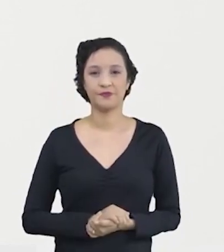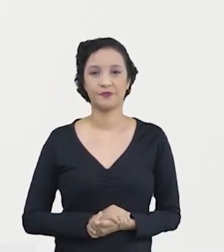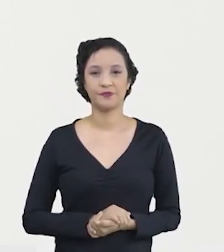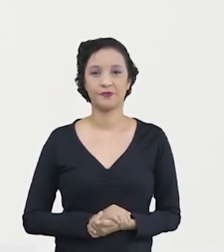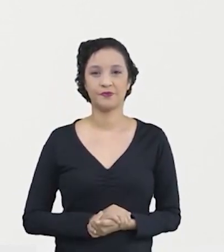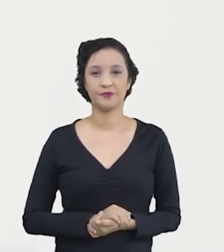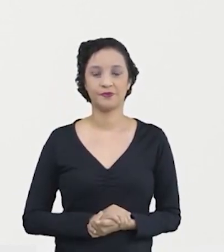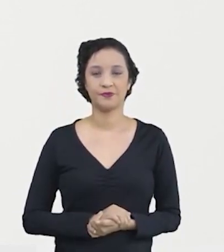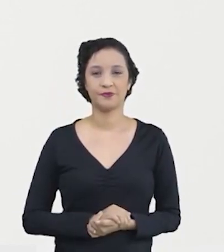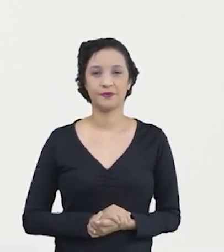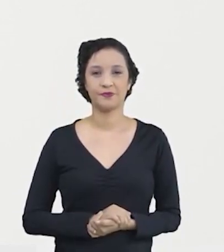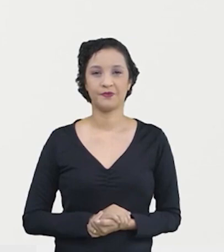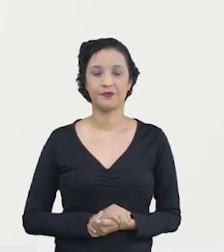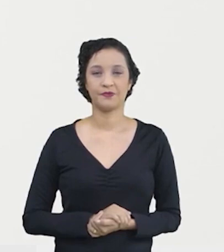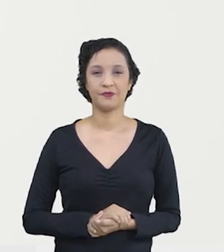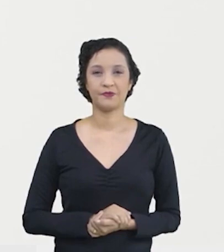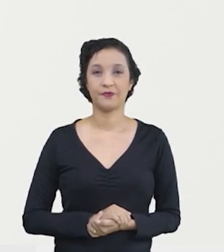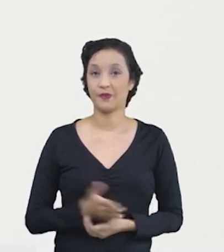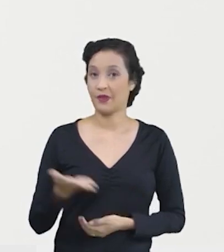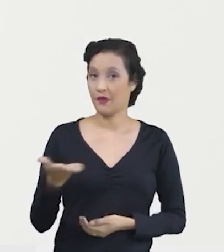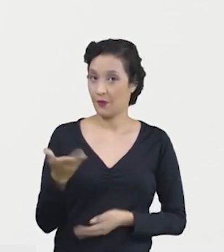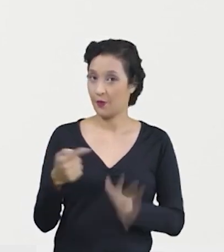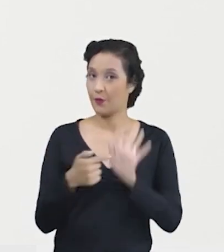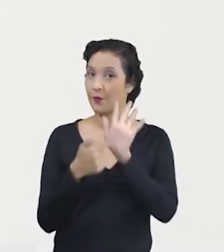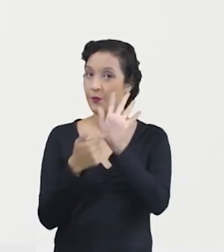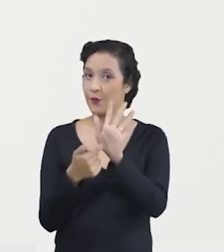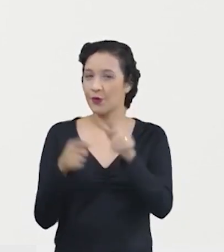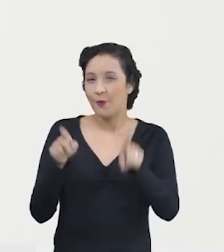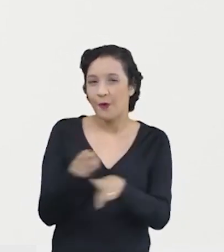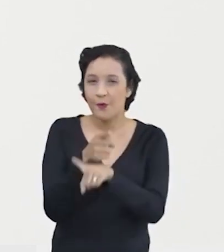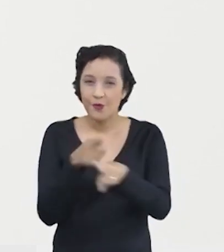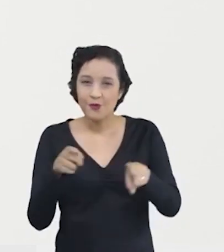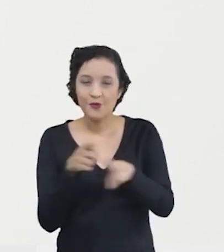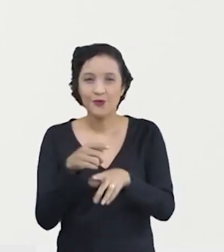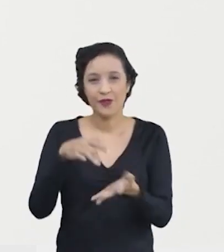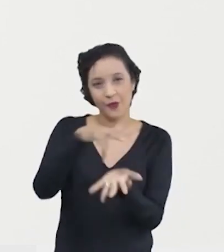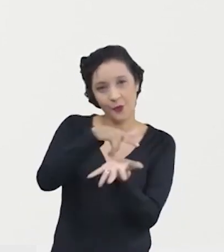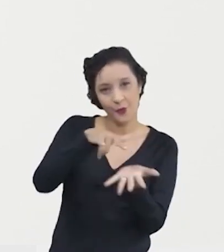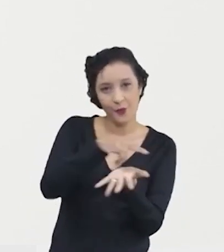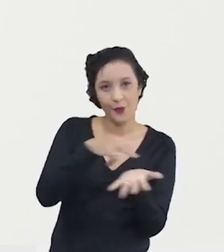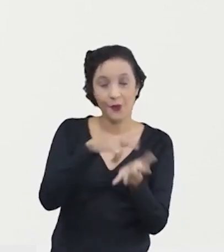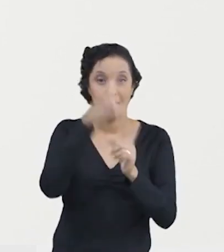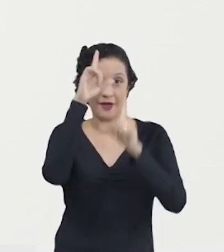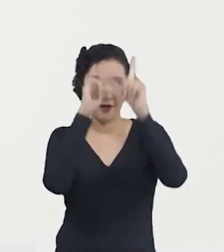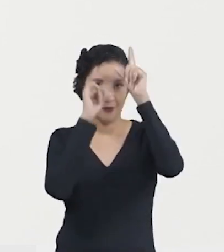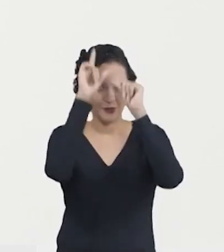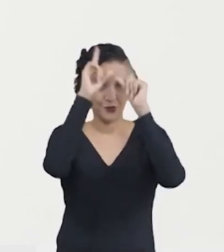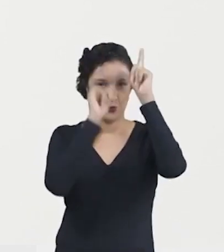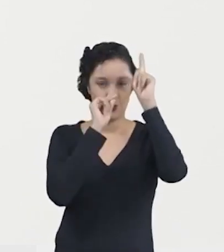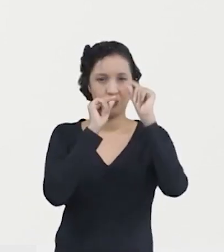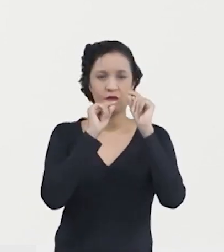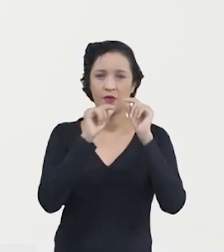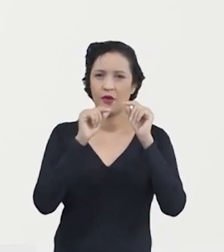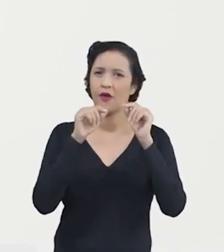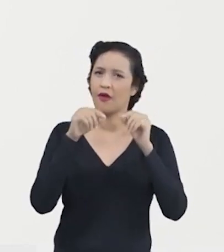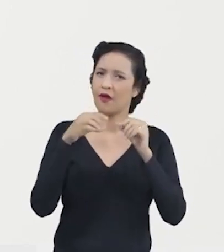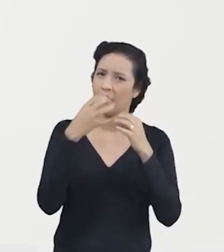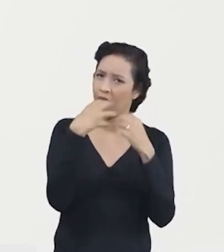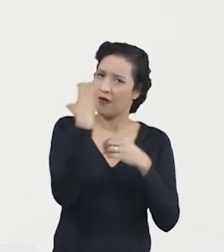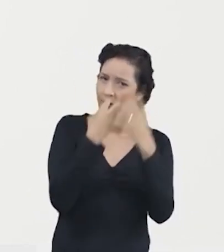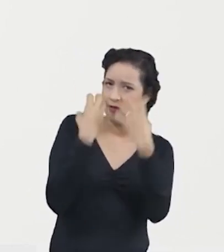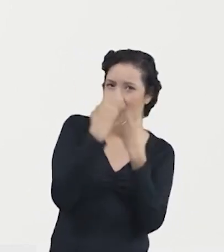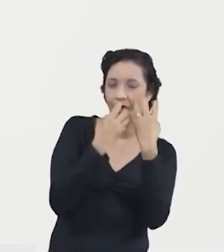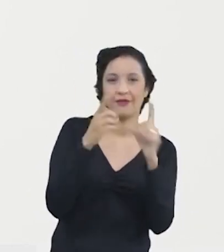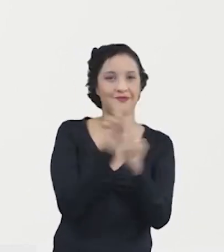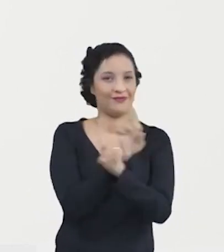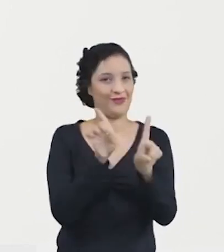Agora, eu queria apresentar para vocês uma música do Caprichoso. A gente vai cantar? Não, a gente não vai cantar. A gente vai ler a música e